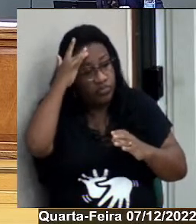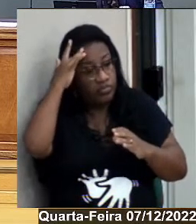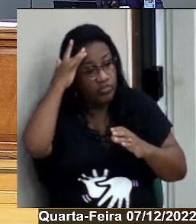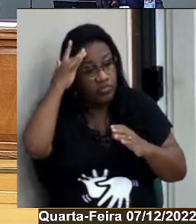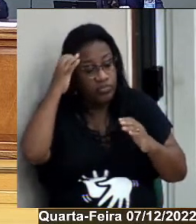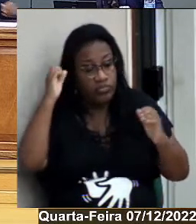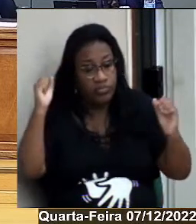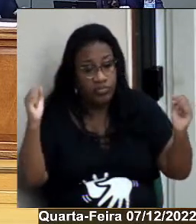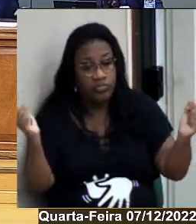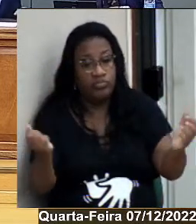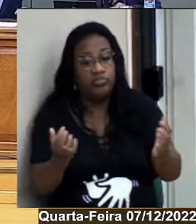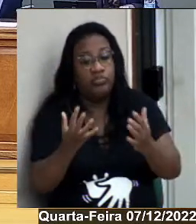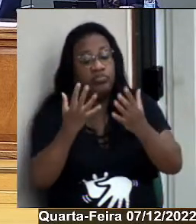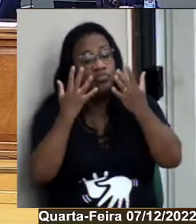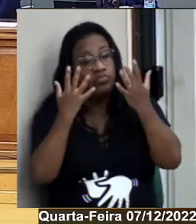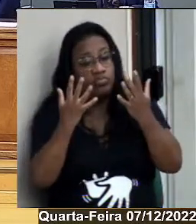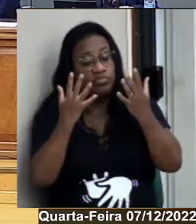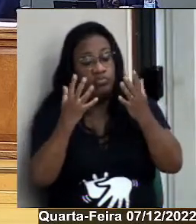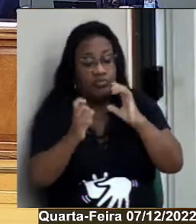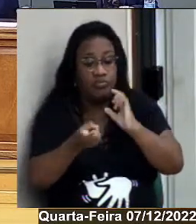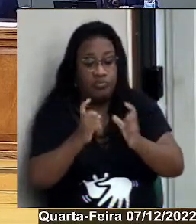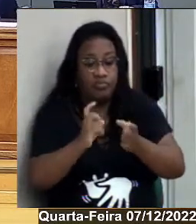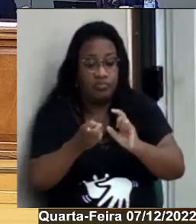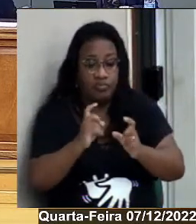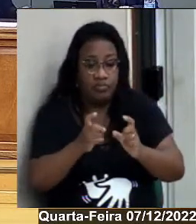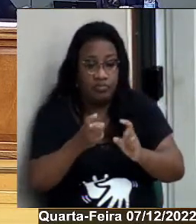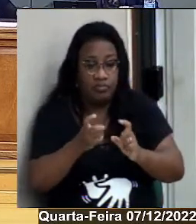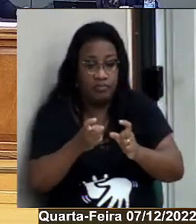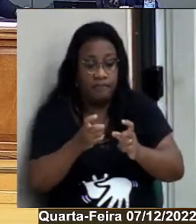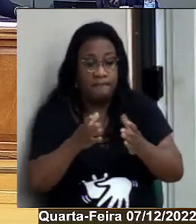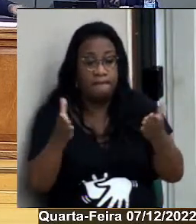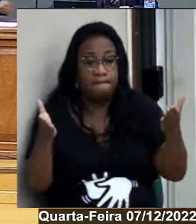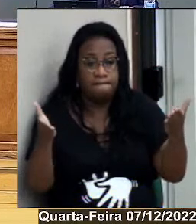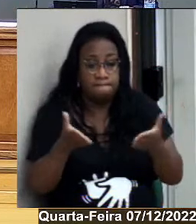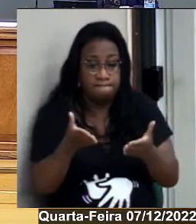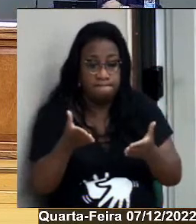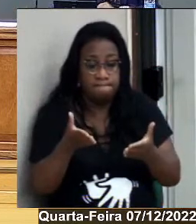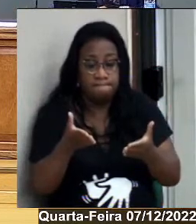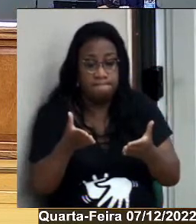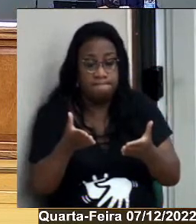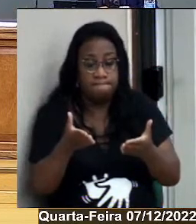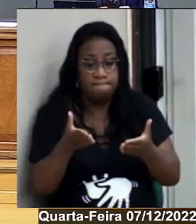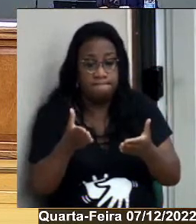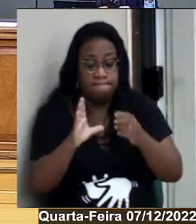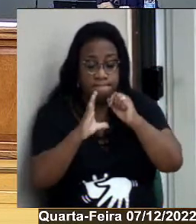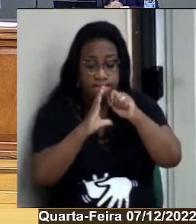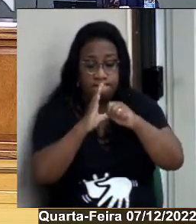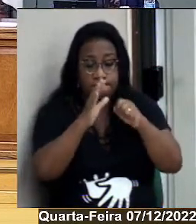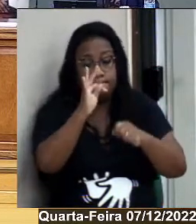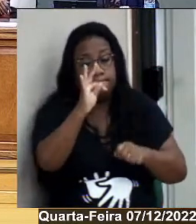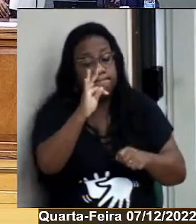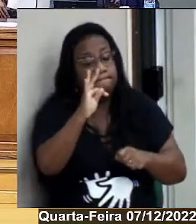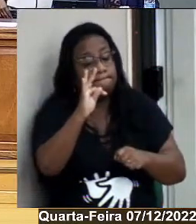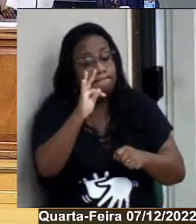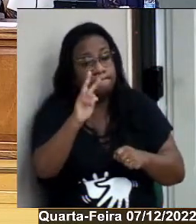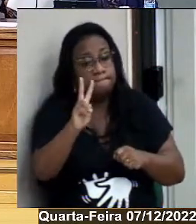todas as pessoas que vêm até essa Casa de Leis acompanhar a sessão e também aqueles que nos acompanham pela TV Câmara.